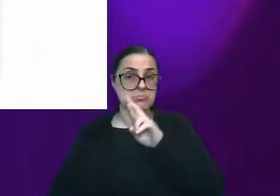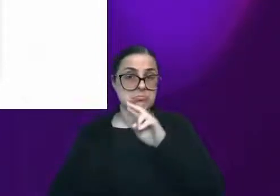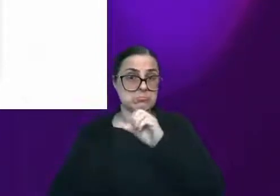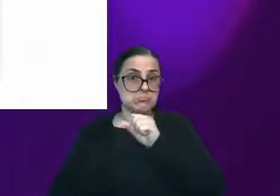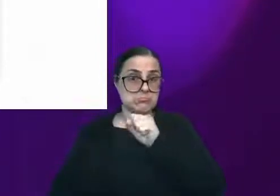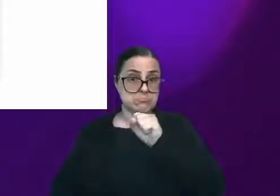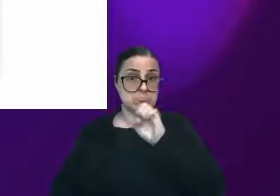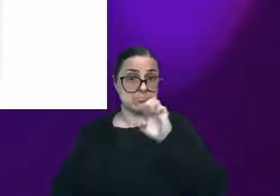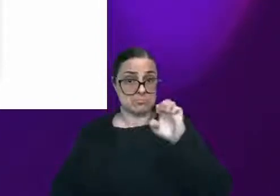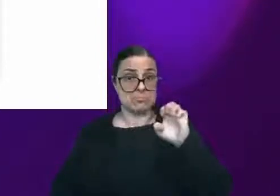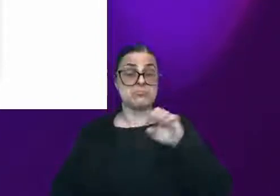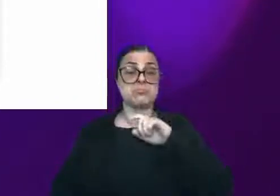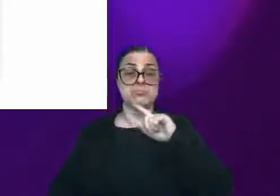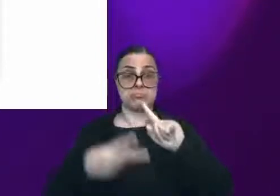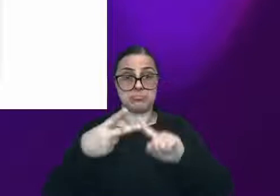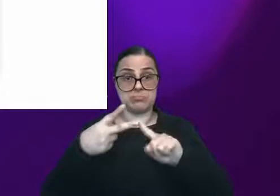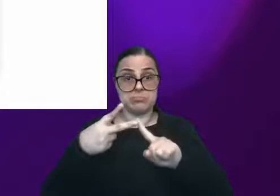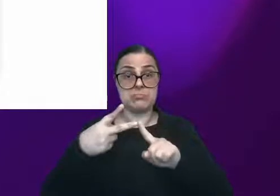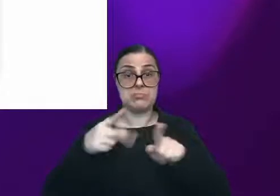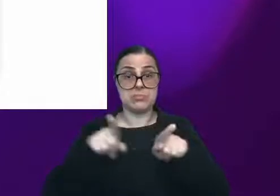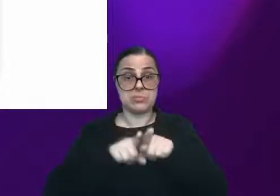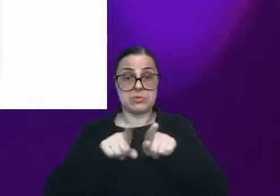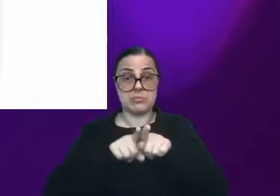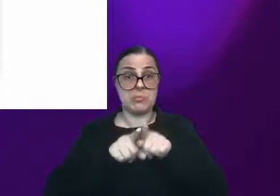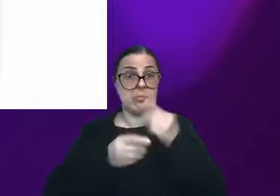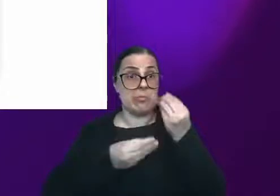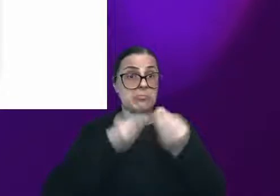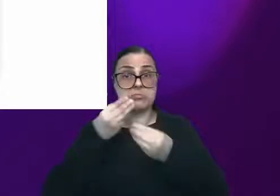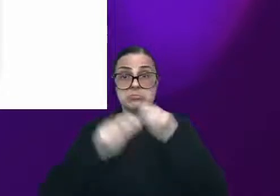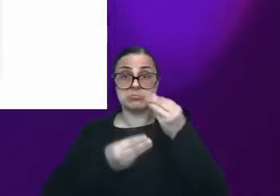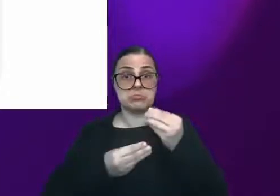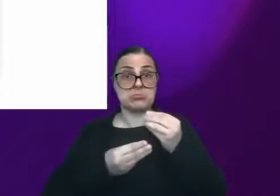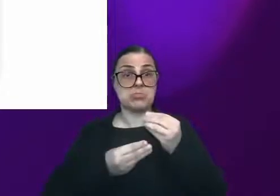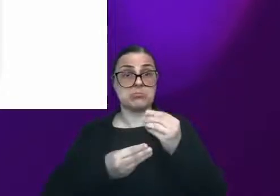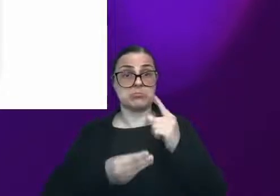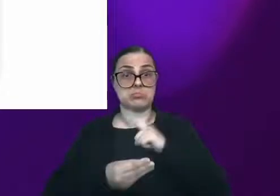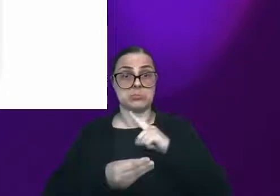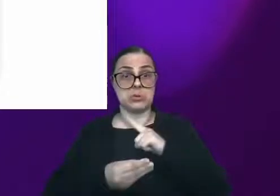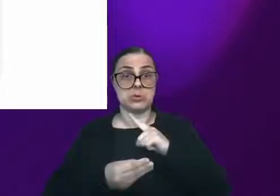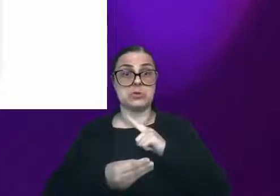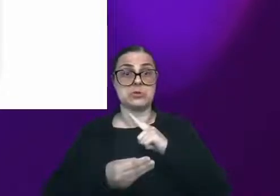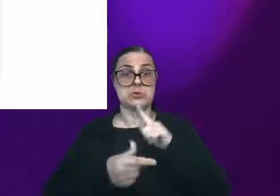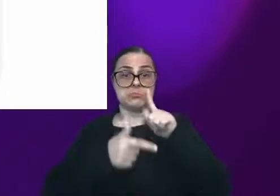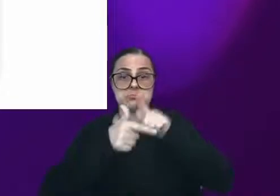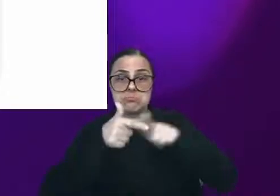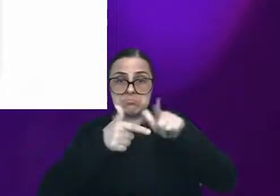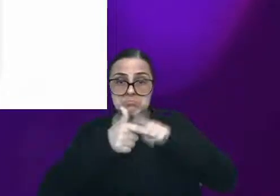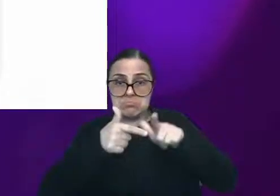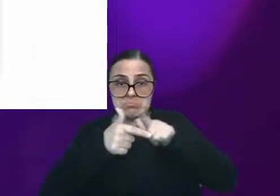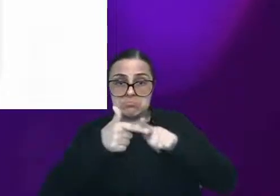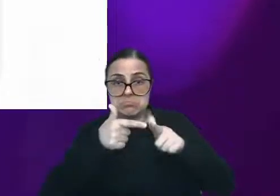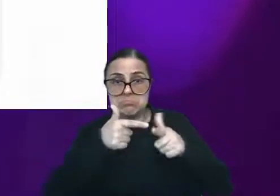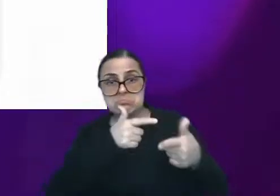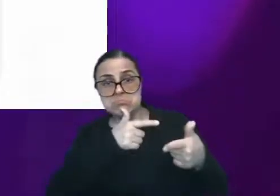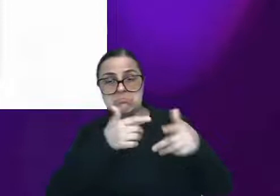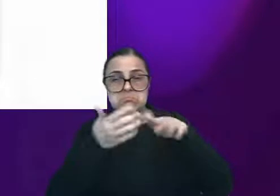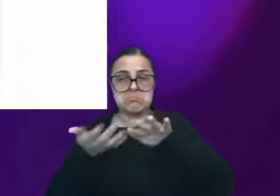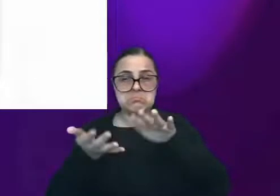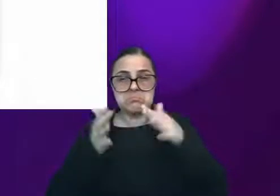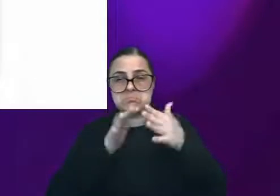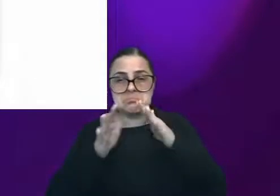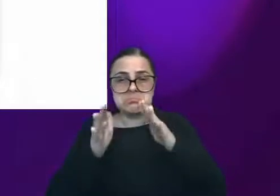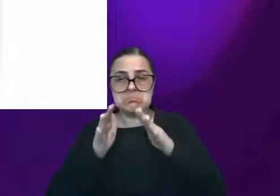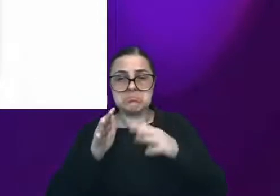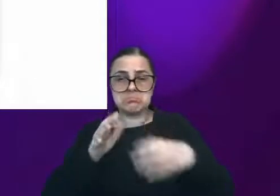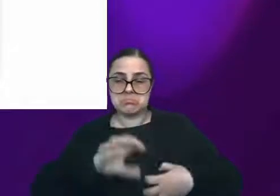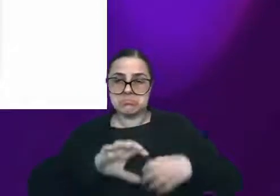alfa-fetoproteína, o tempo de espera em lista para transplante. Esse paciente, quando faz o diagnóstico de hepatocarcinoma, em média, ele será